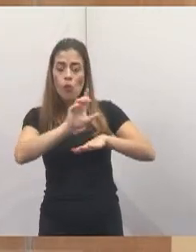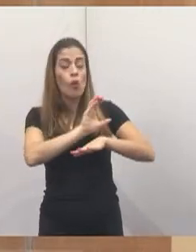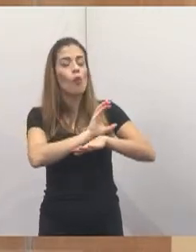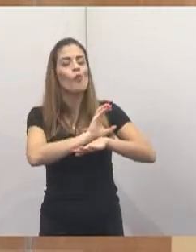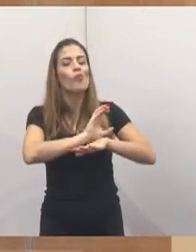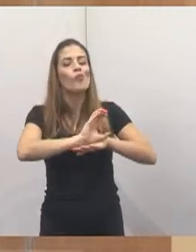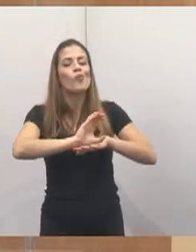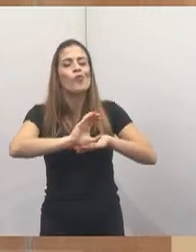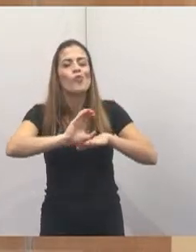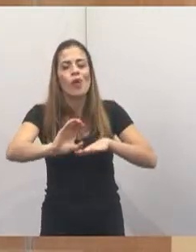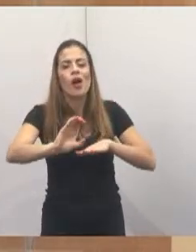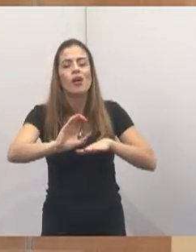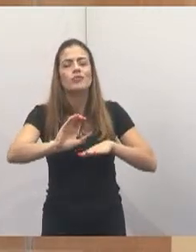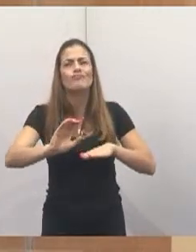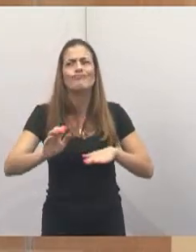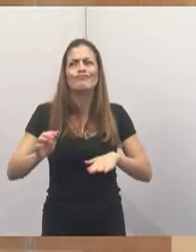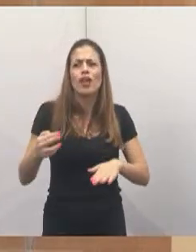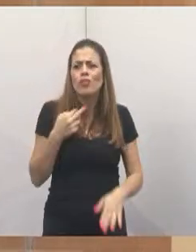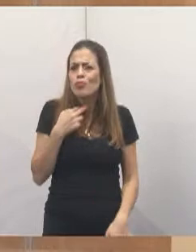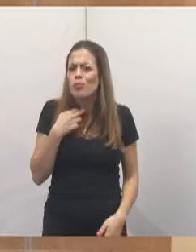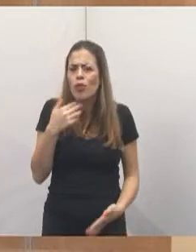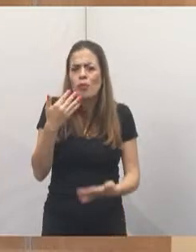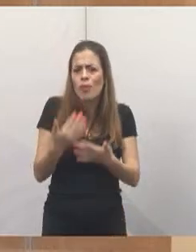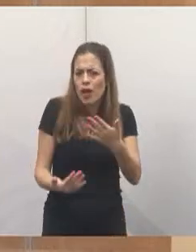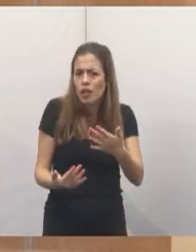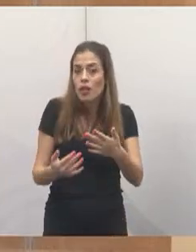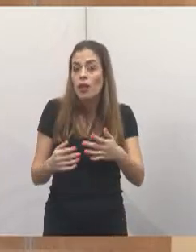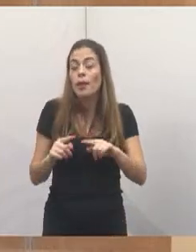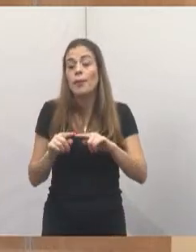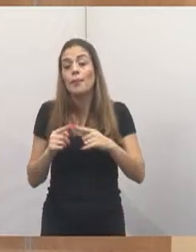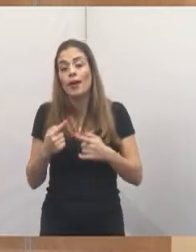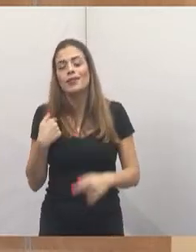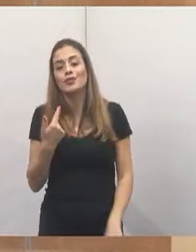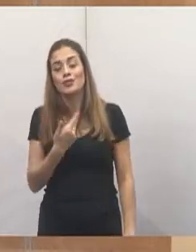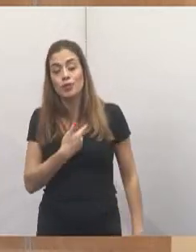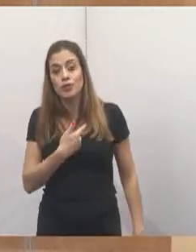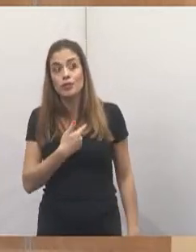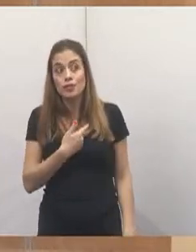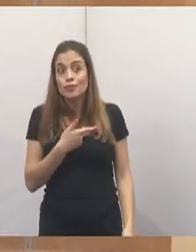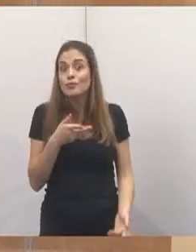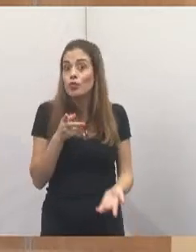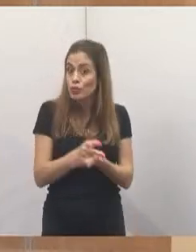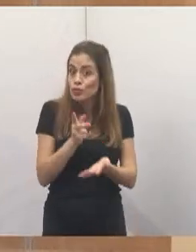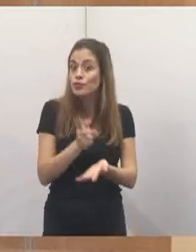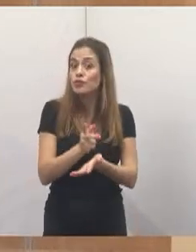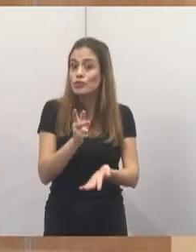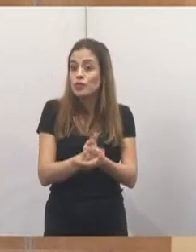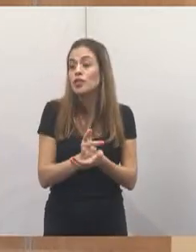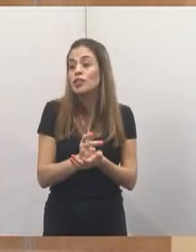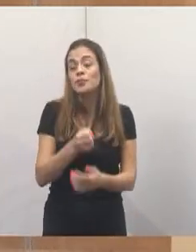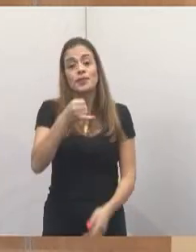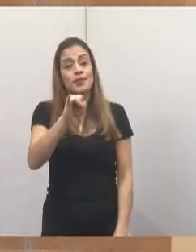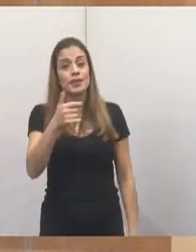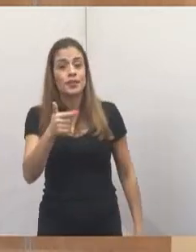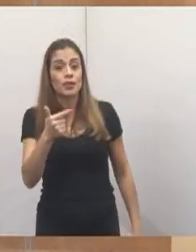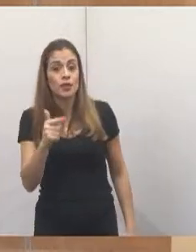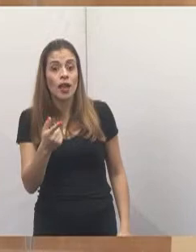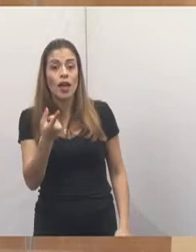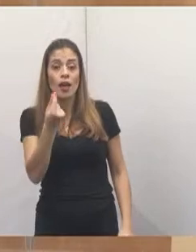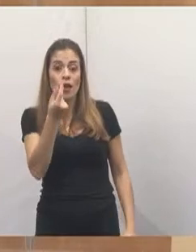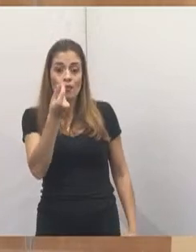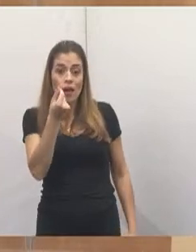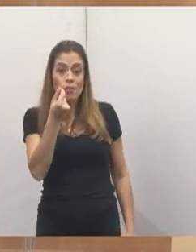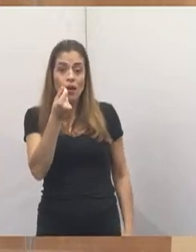indispensável, nós sobrevivemos sem verba pública. Todas as verbas da advocacia, ela vem da